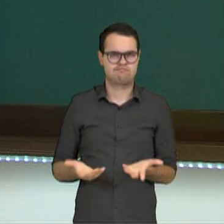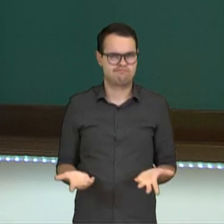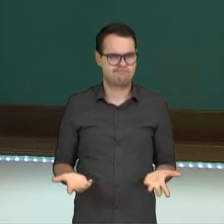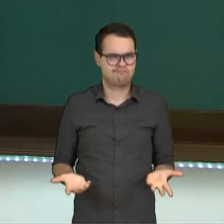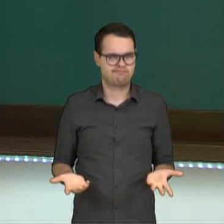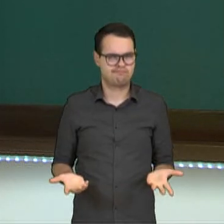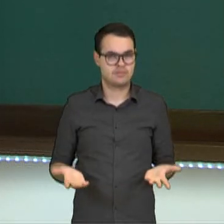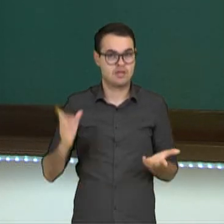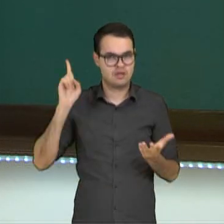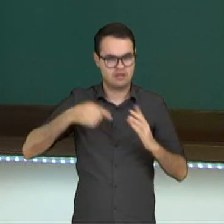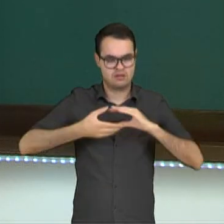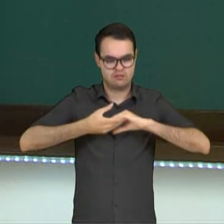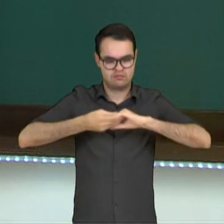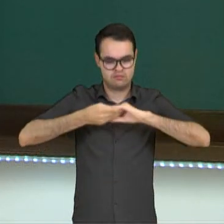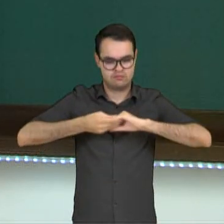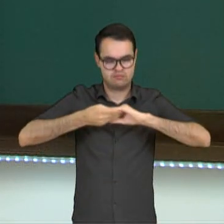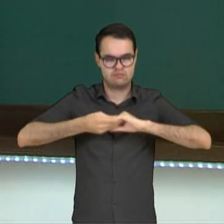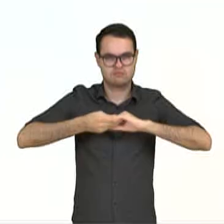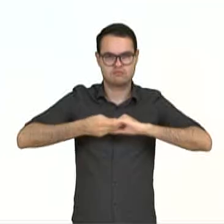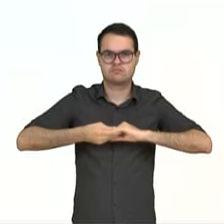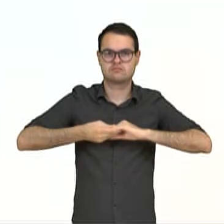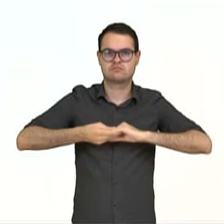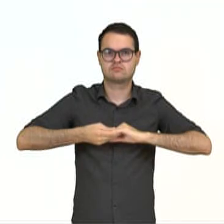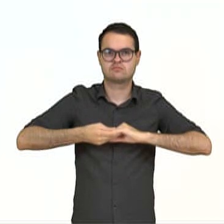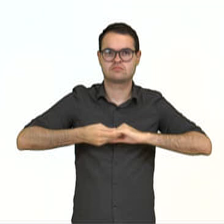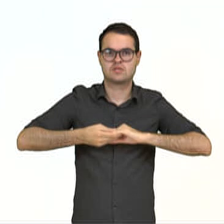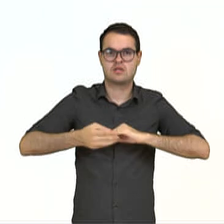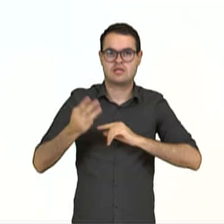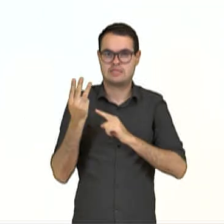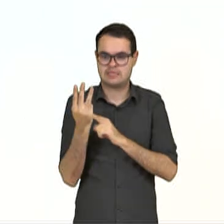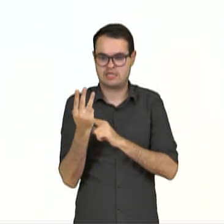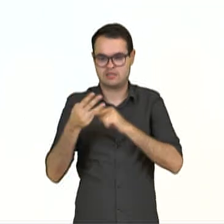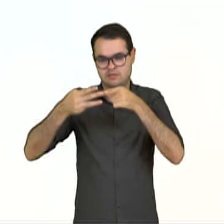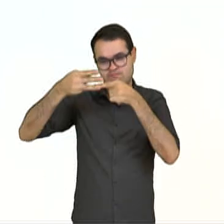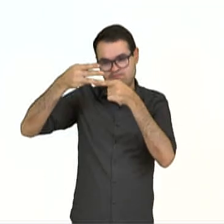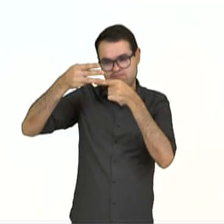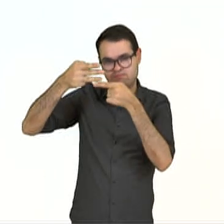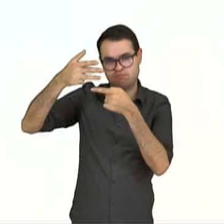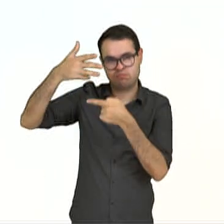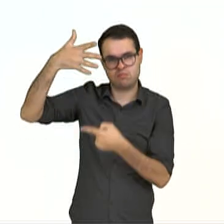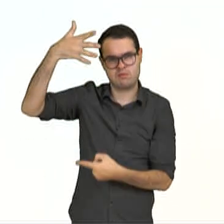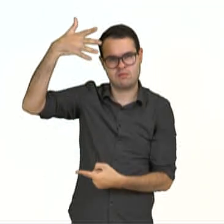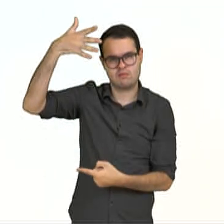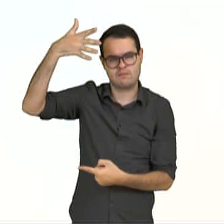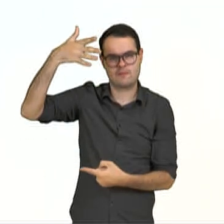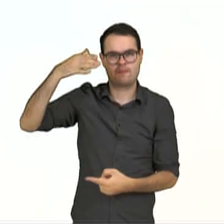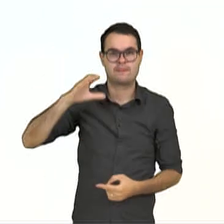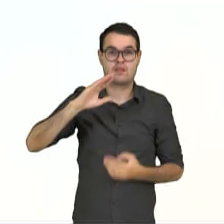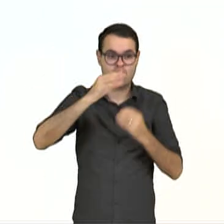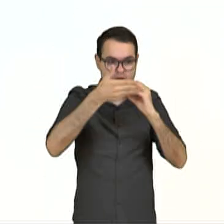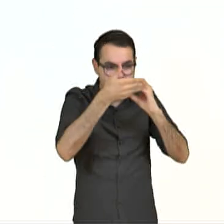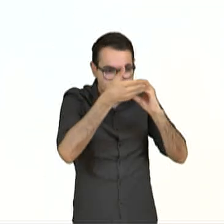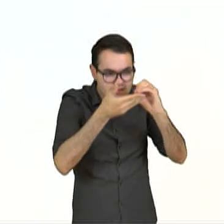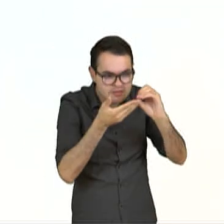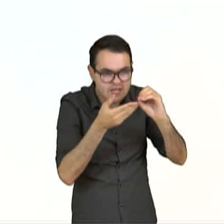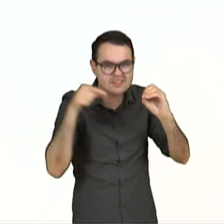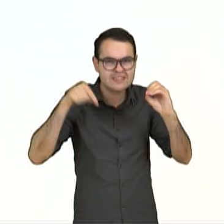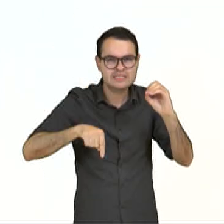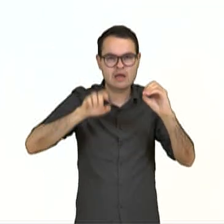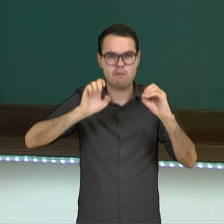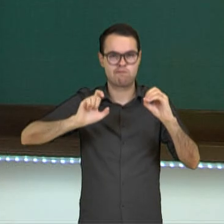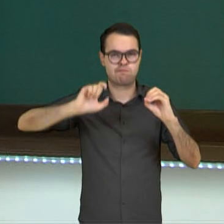Multilaterais é um acordo também, envolve 3 ou mais estados. O estado aqui, presta atenção, tá com